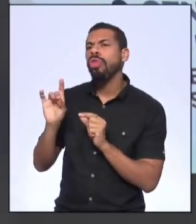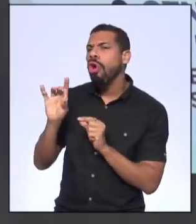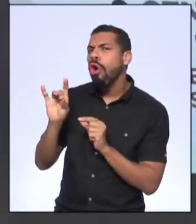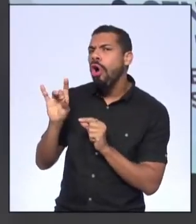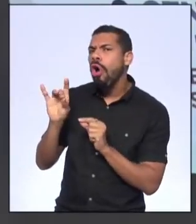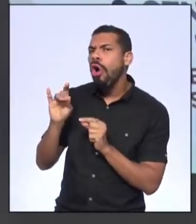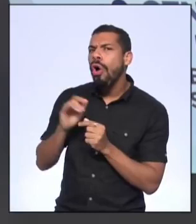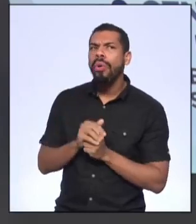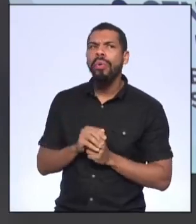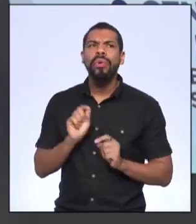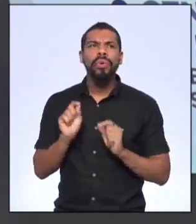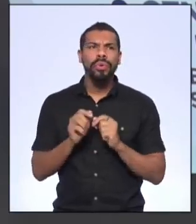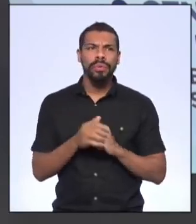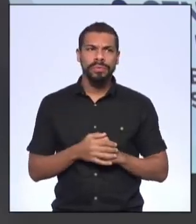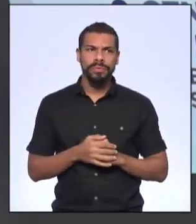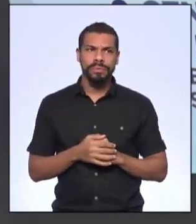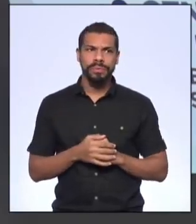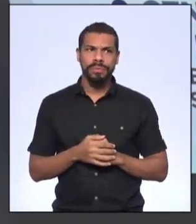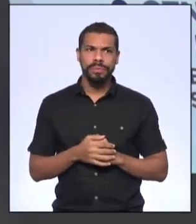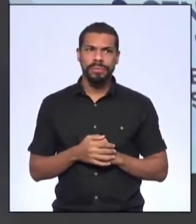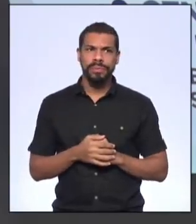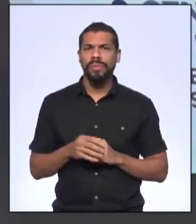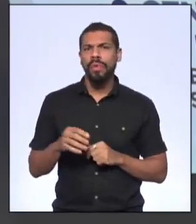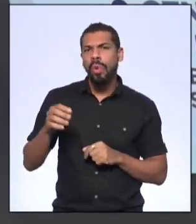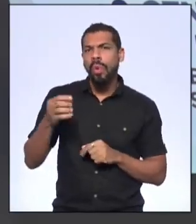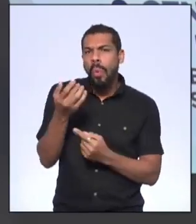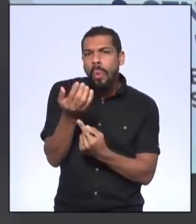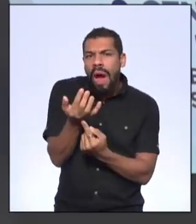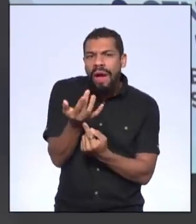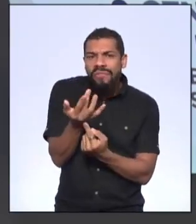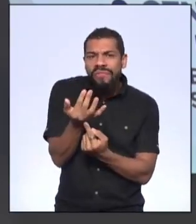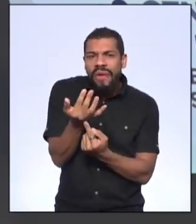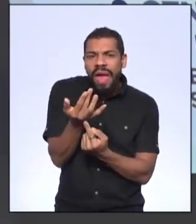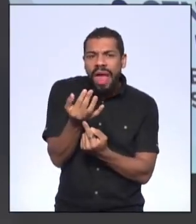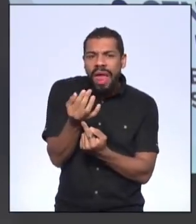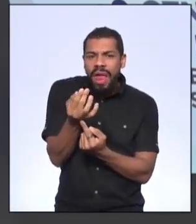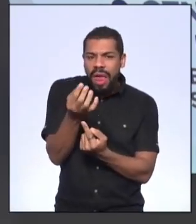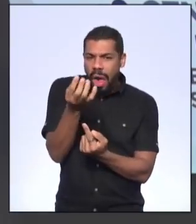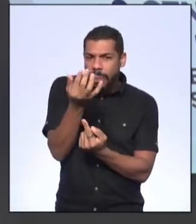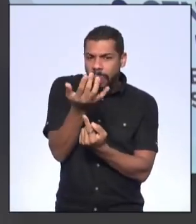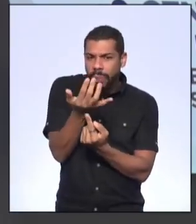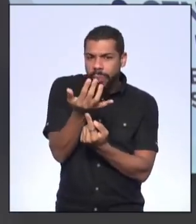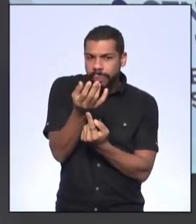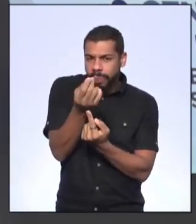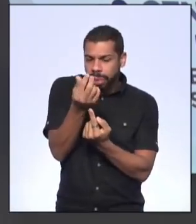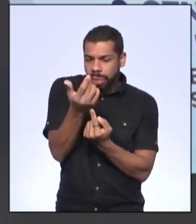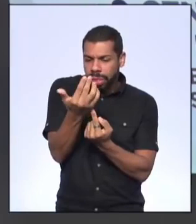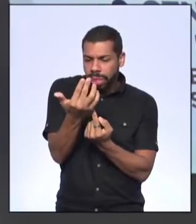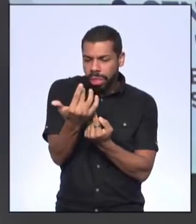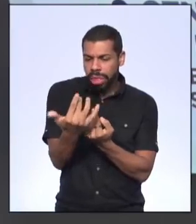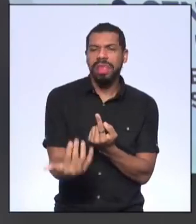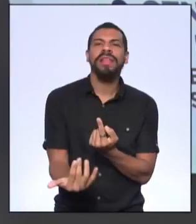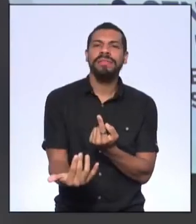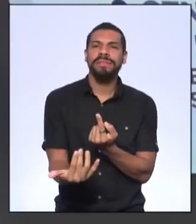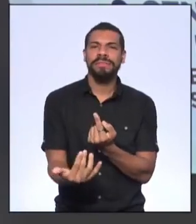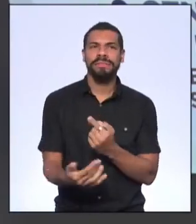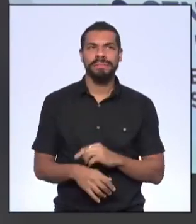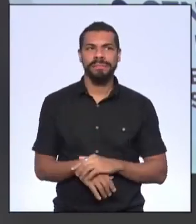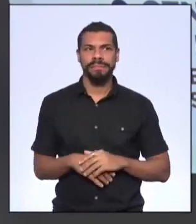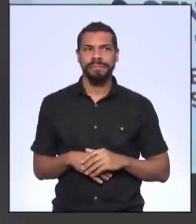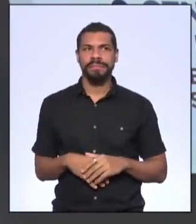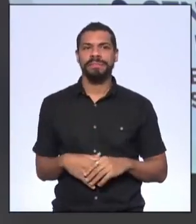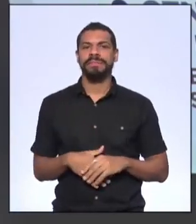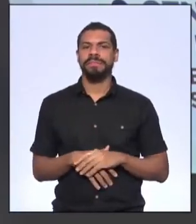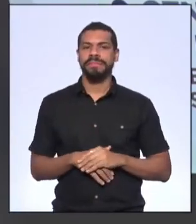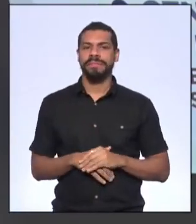Com parafina, com o material da vela. Derreti. Então, quando esquentar ali, vai derreter e cair o parafuso. Sim,